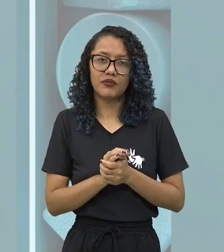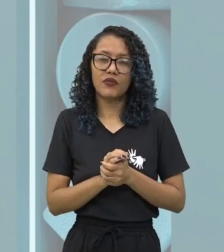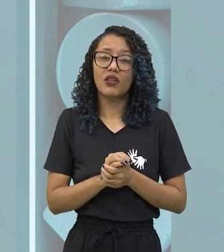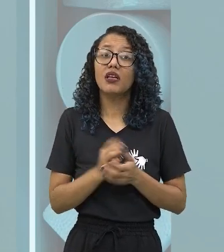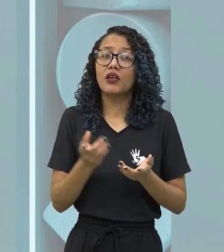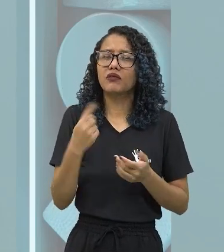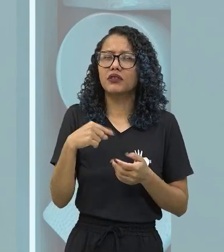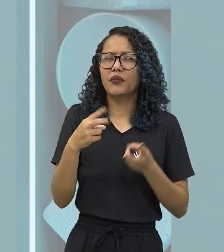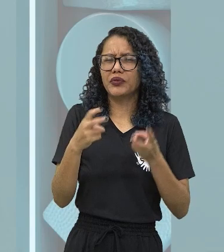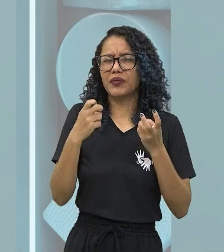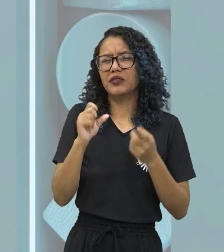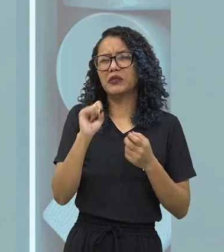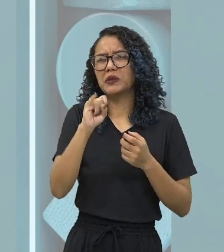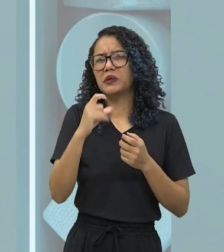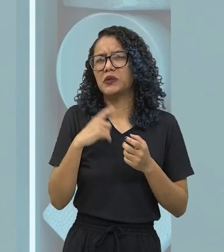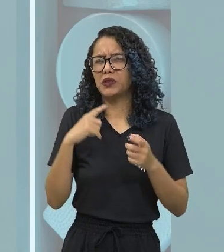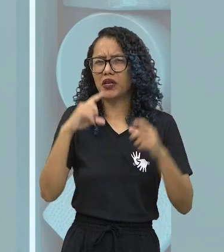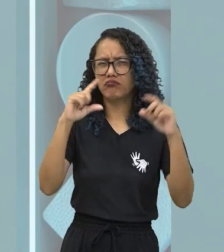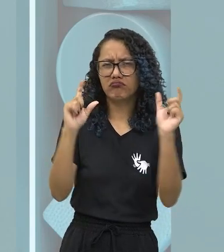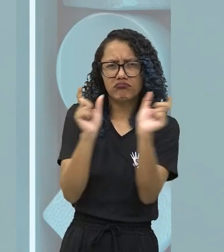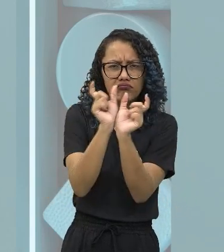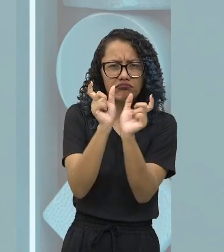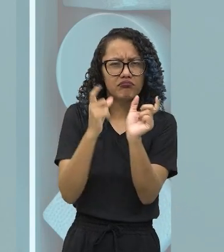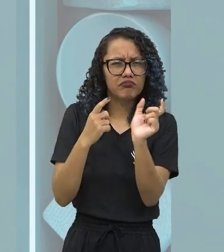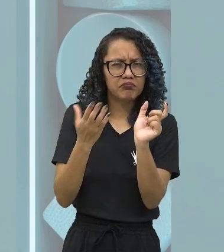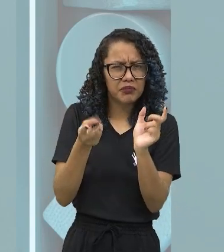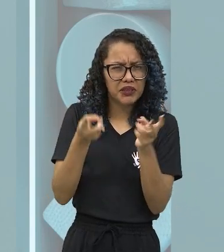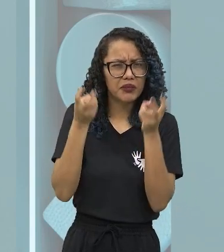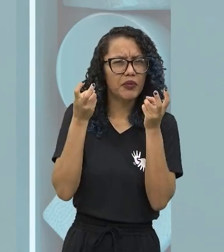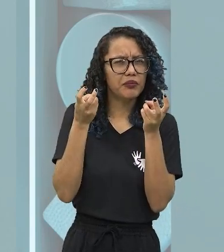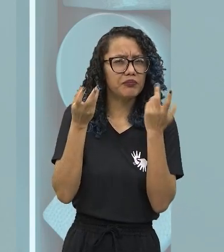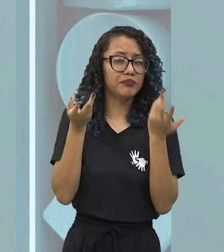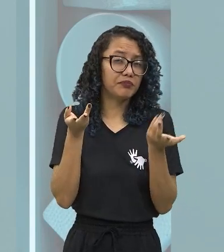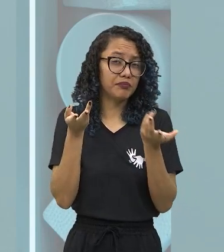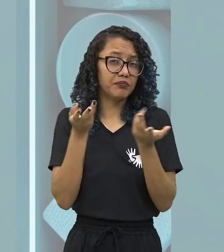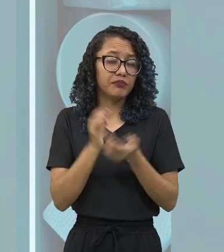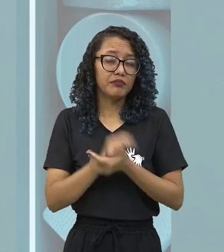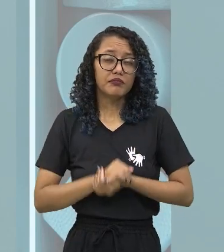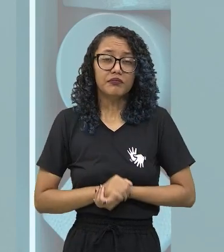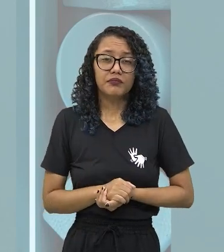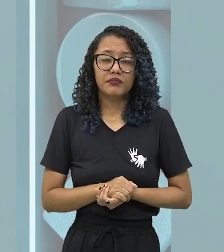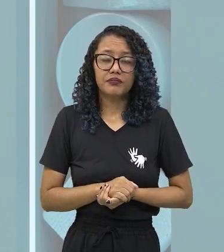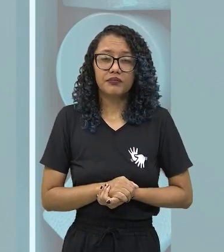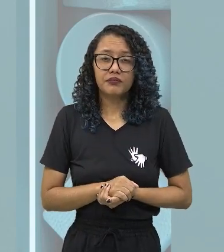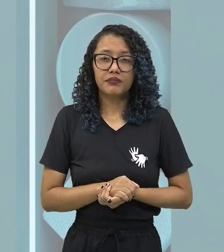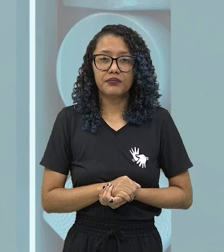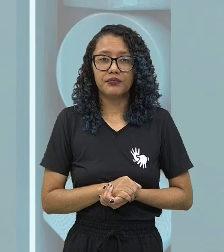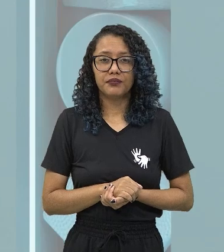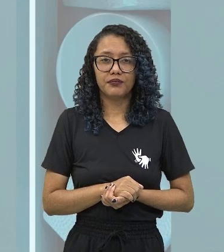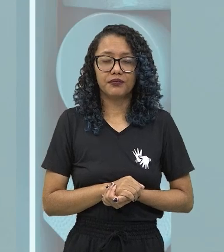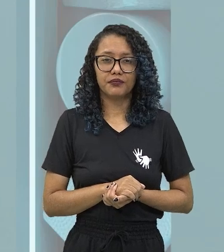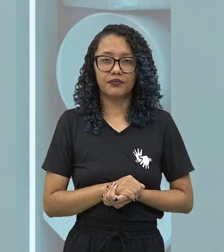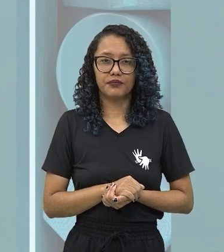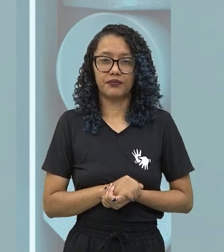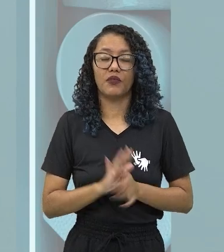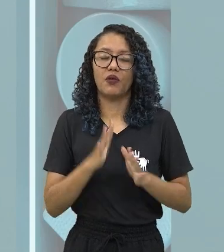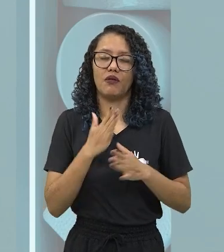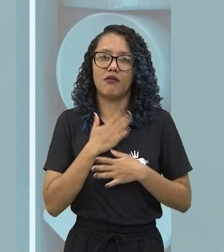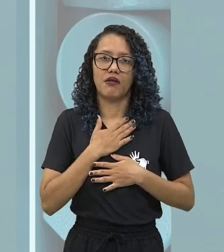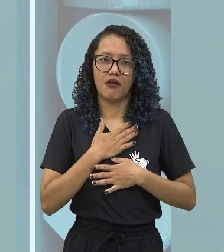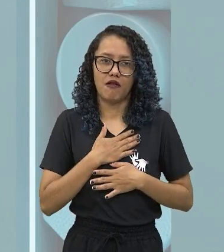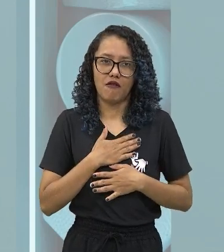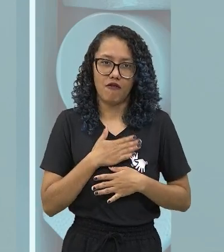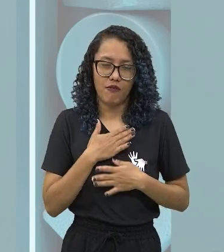pretérito perfeito composto? Sim ou não? Com verbos irregulares? Olha, vamos aqui com calma,